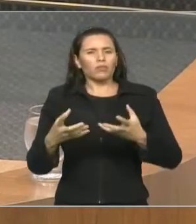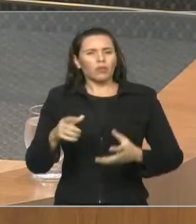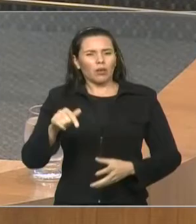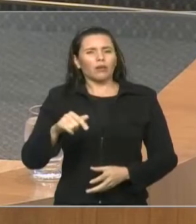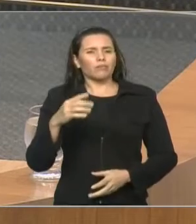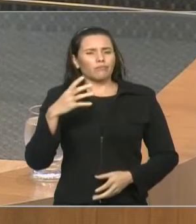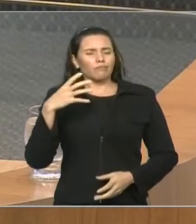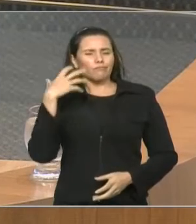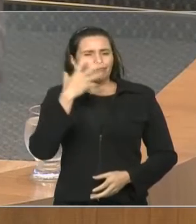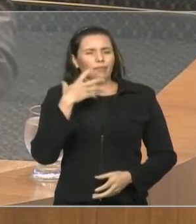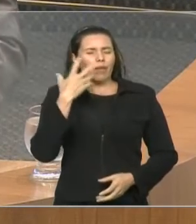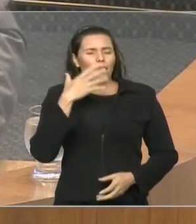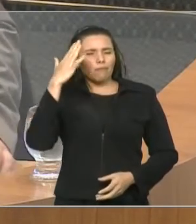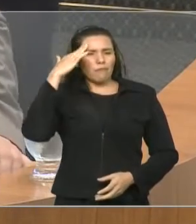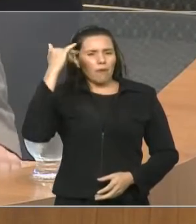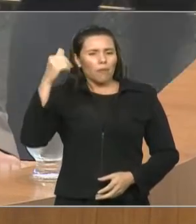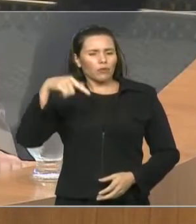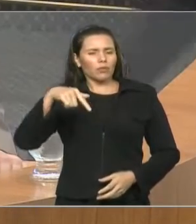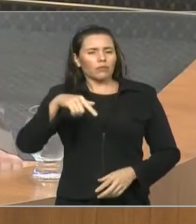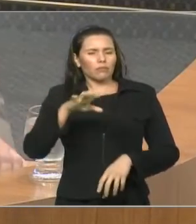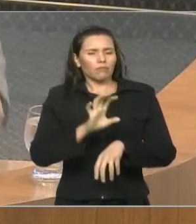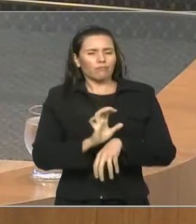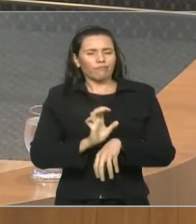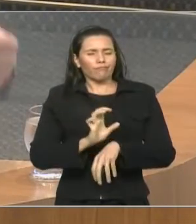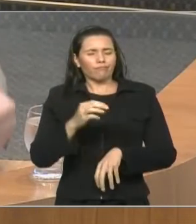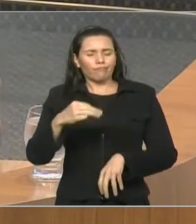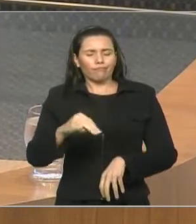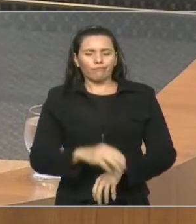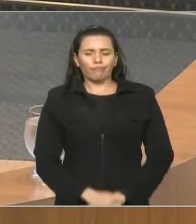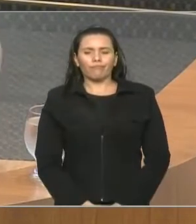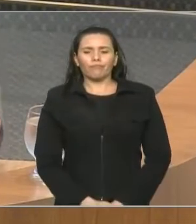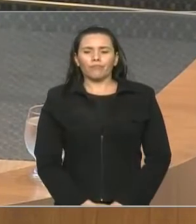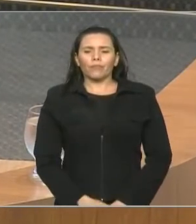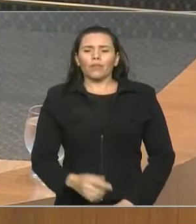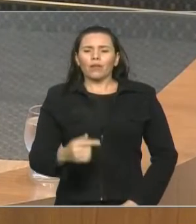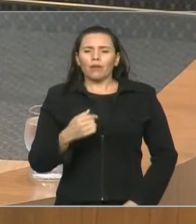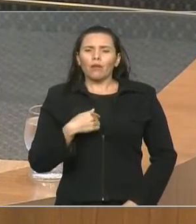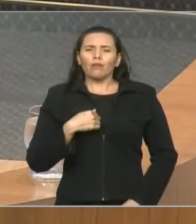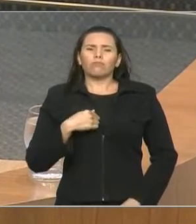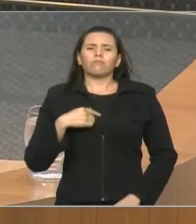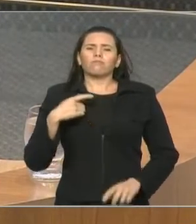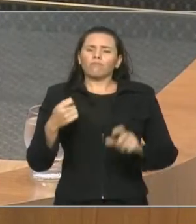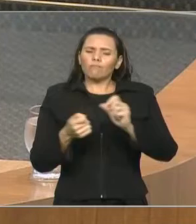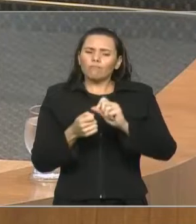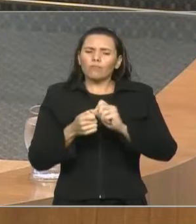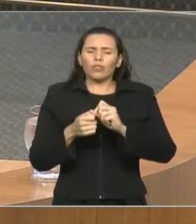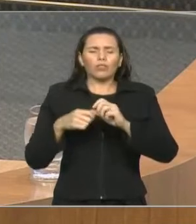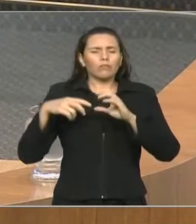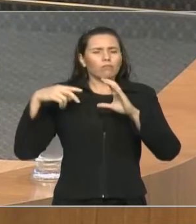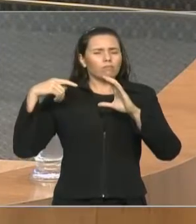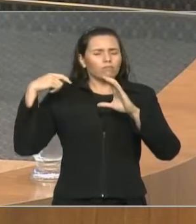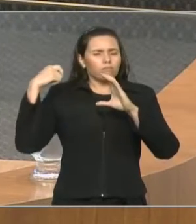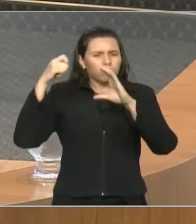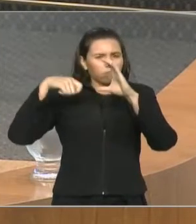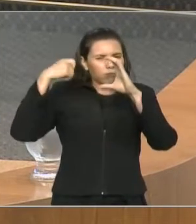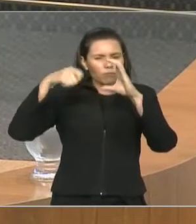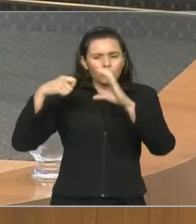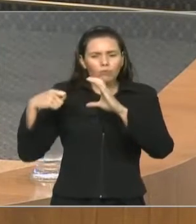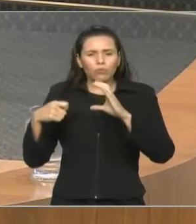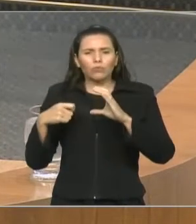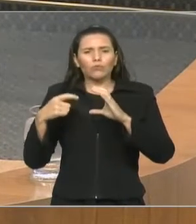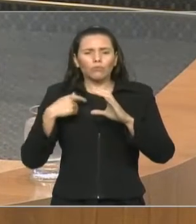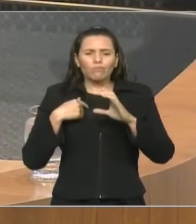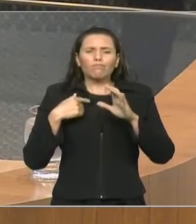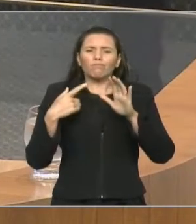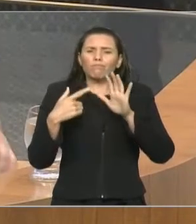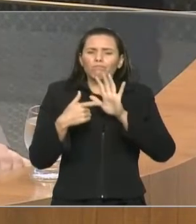a pedido do vereador Adonias Quineiro, que fez vários vídeos mostrando os pontos críticos. Nós estamos lá, a qualquer momento, a